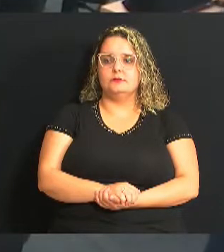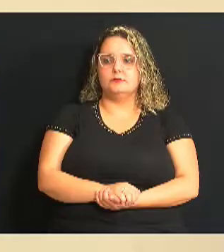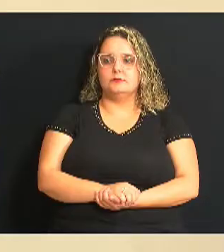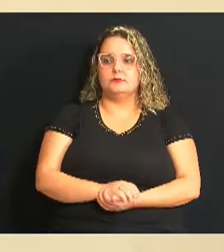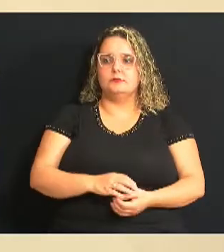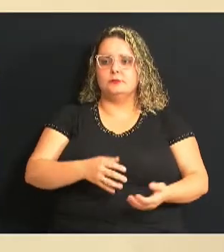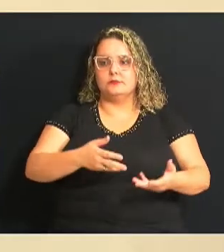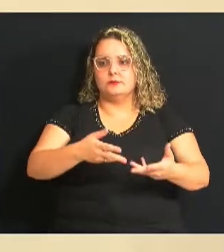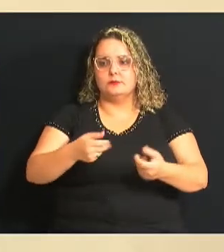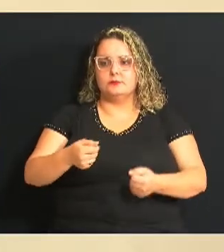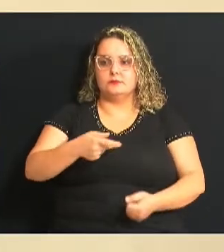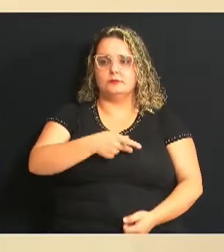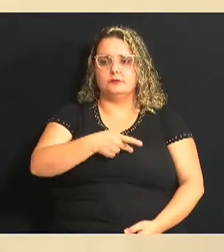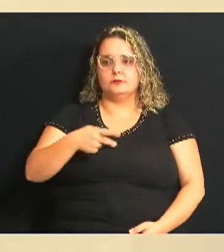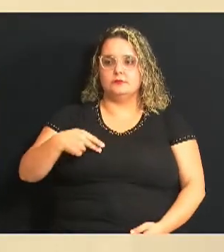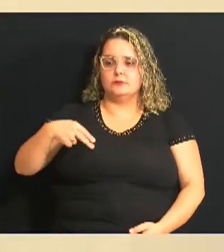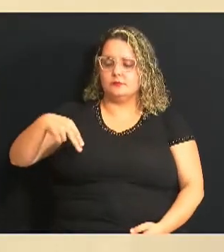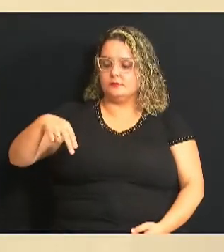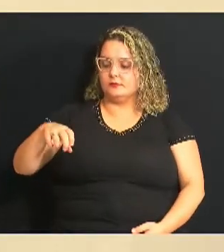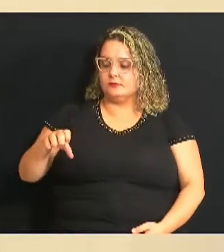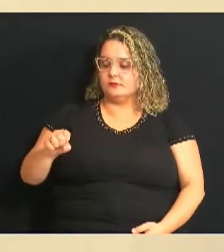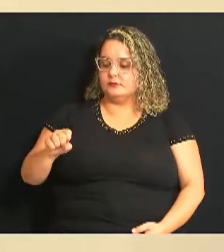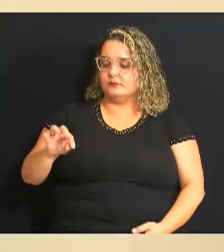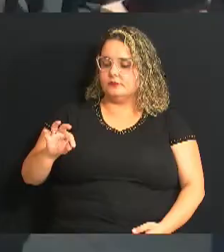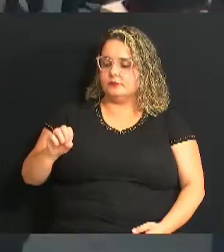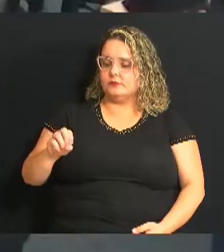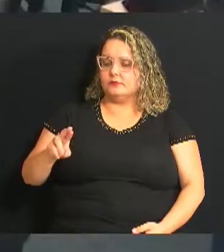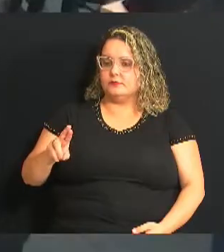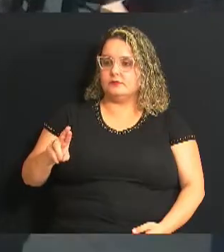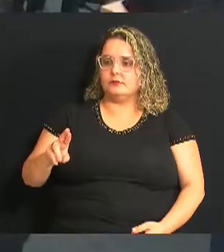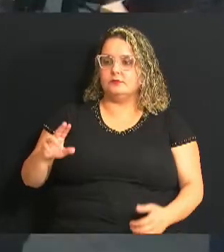Convidamos pastor Nestor Teixeira da Silva.